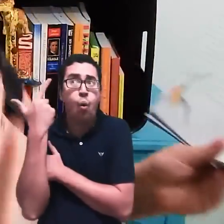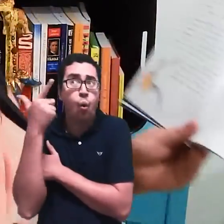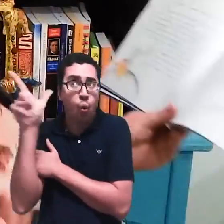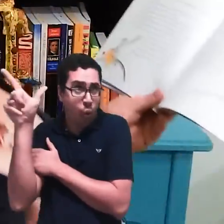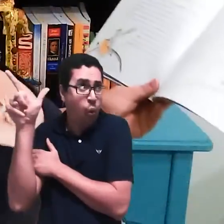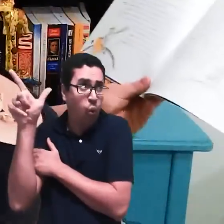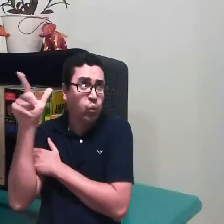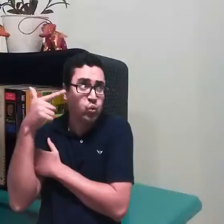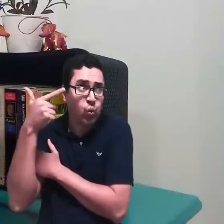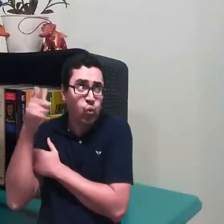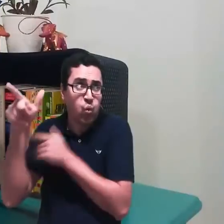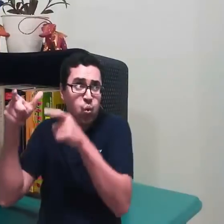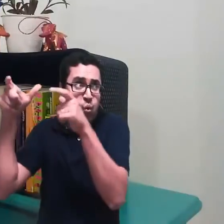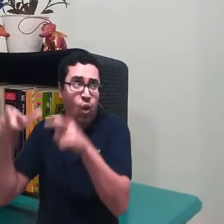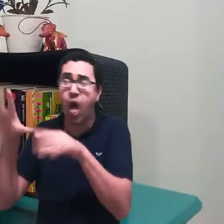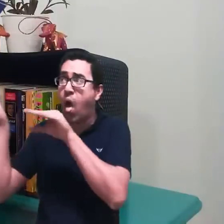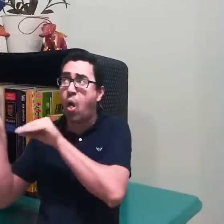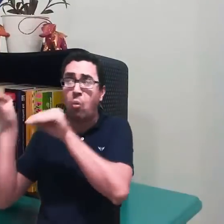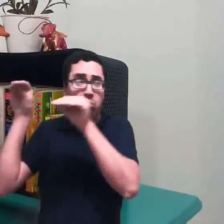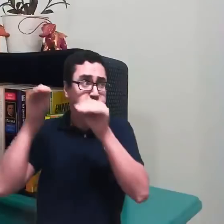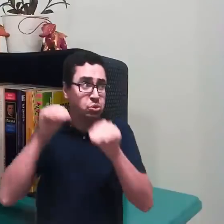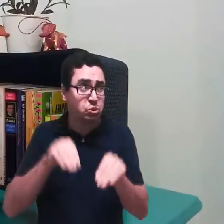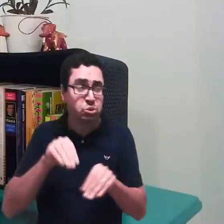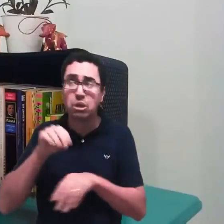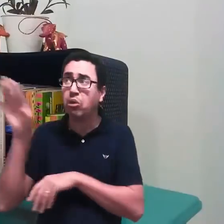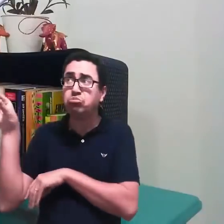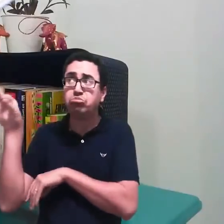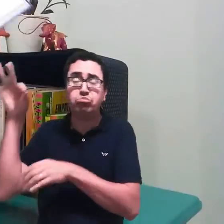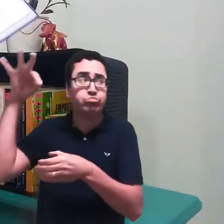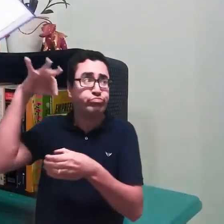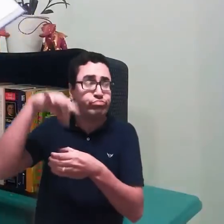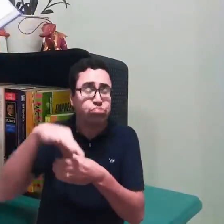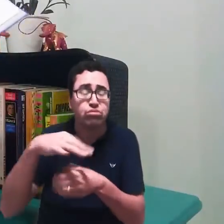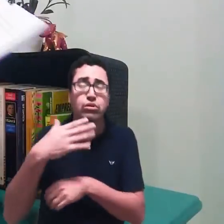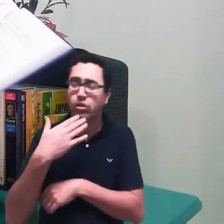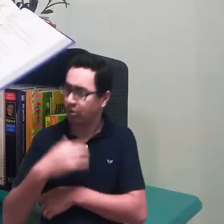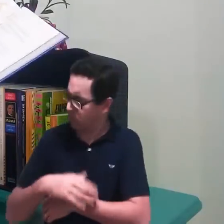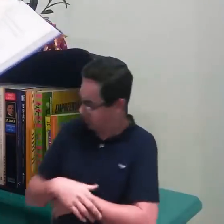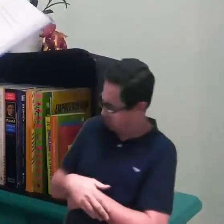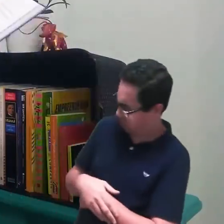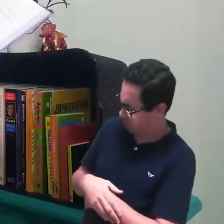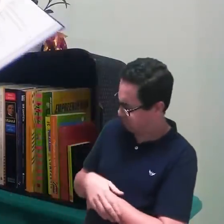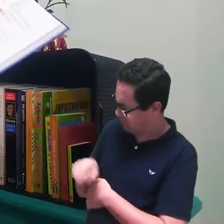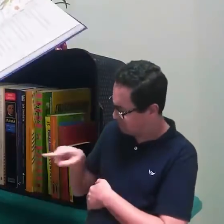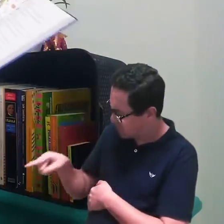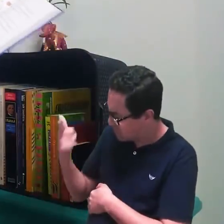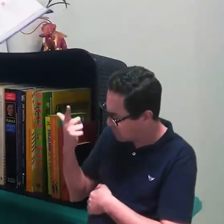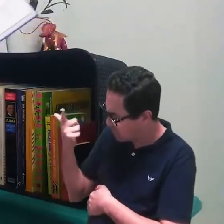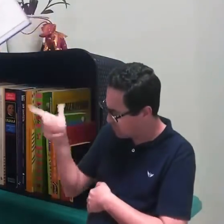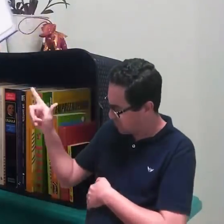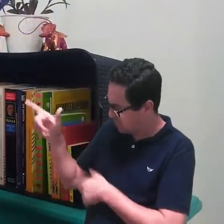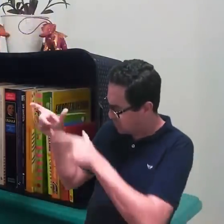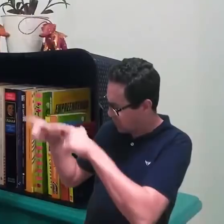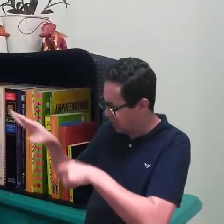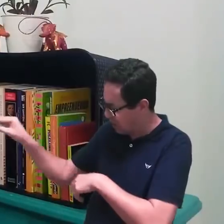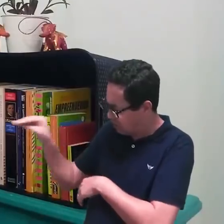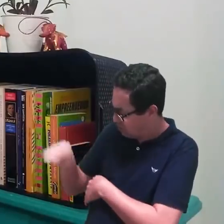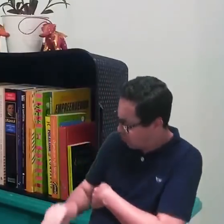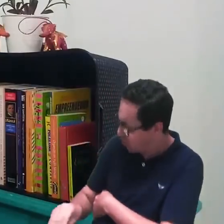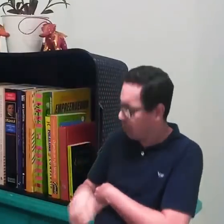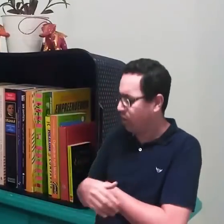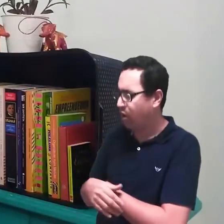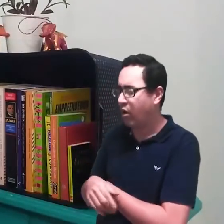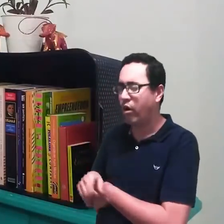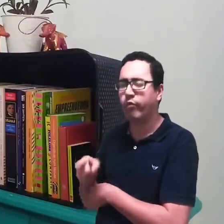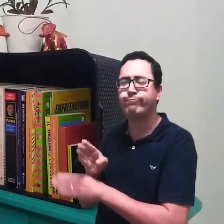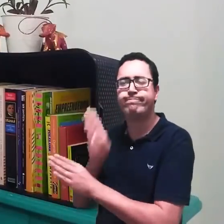Mas ela se calou. Viera em forma de semente. Não poderia ter conhecido outros mundos. Encabulada por ter sido